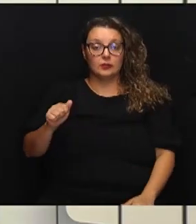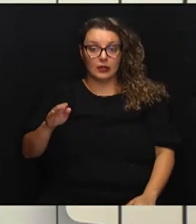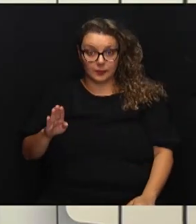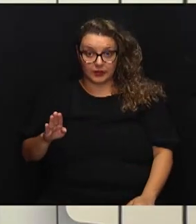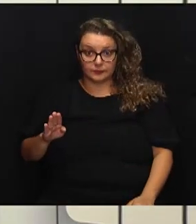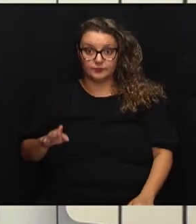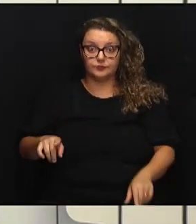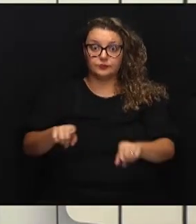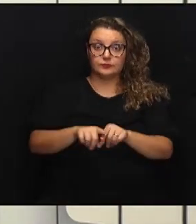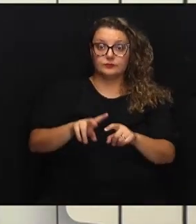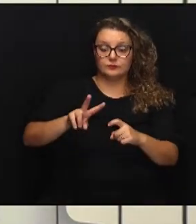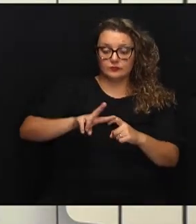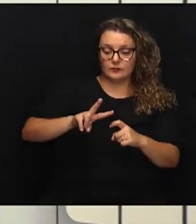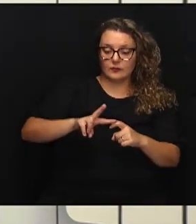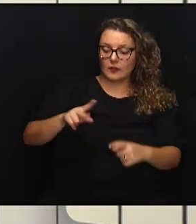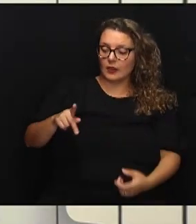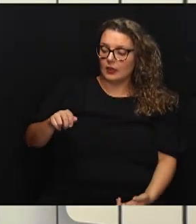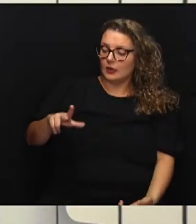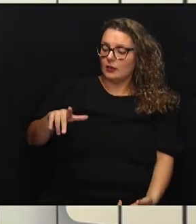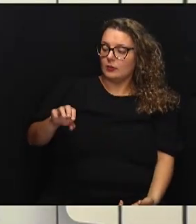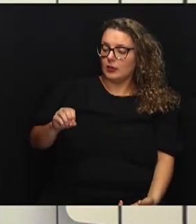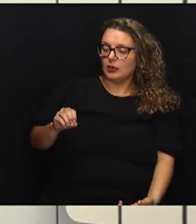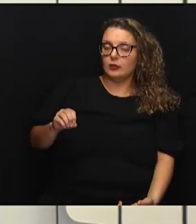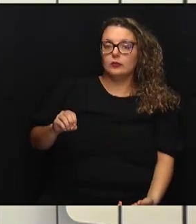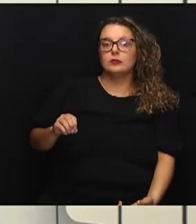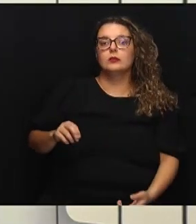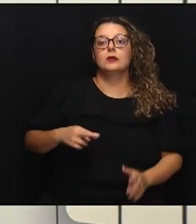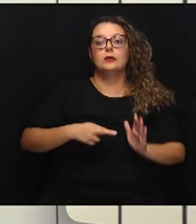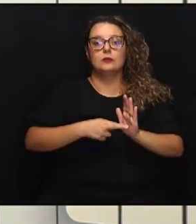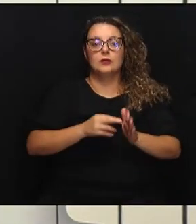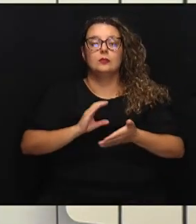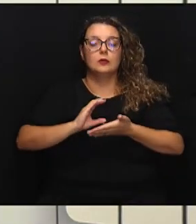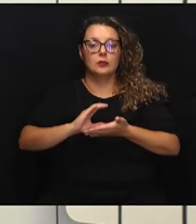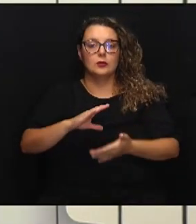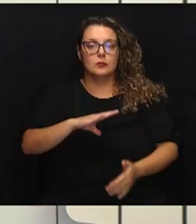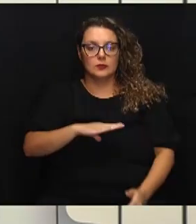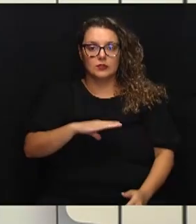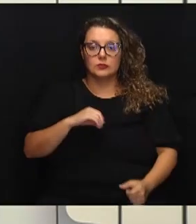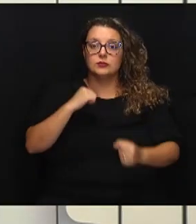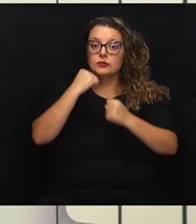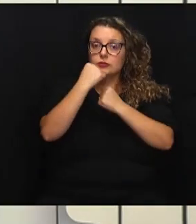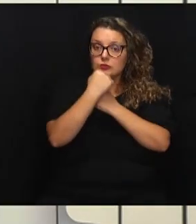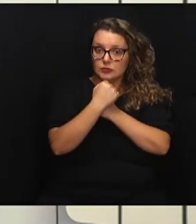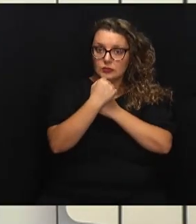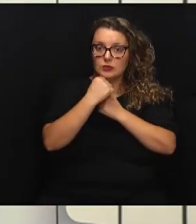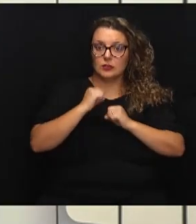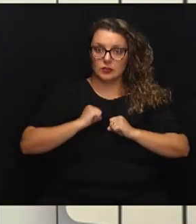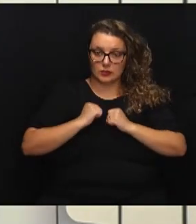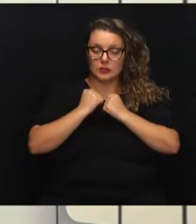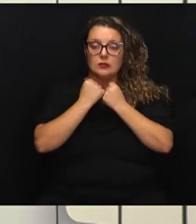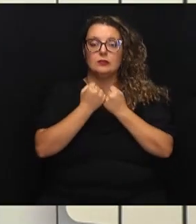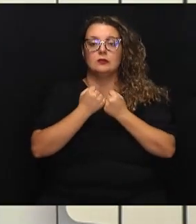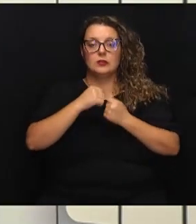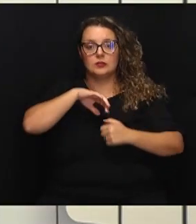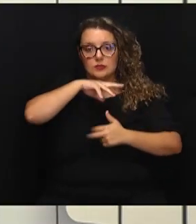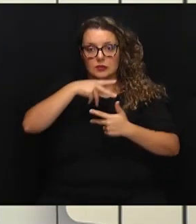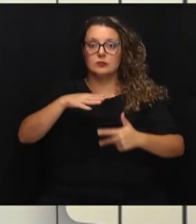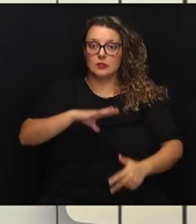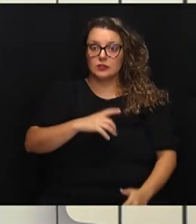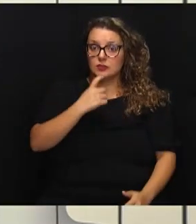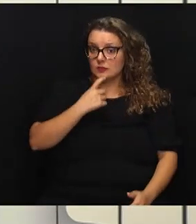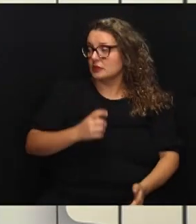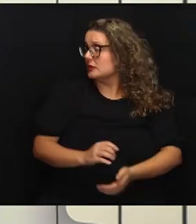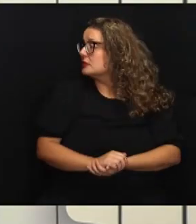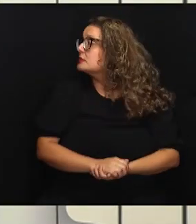do veterinário, o Paulo Anselmo, representando o Conselho Municipal de Proteção e Defesa dos Animais de Campinas.